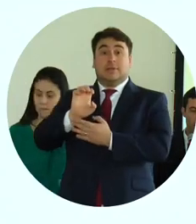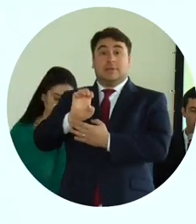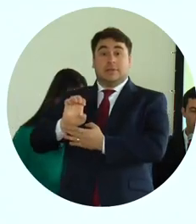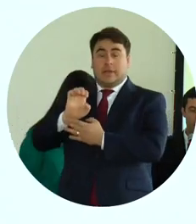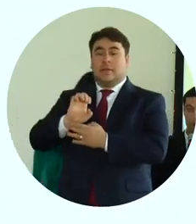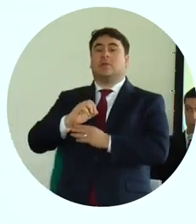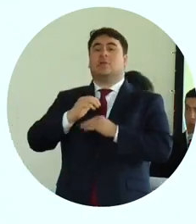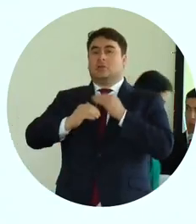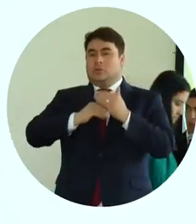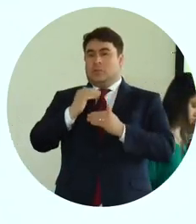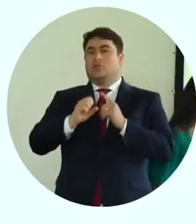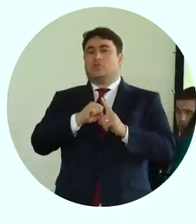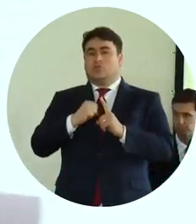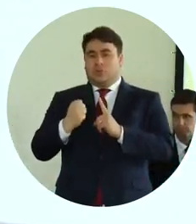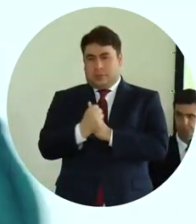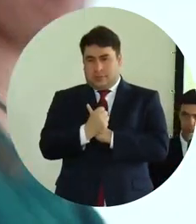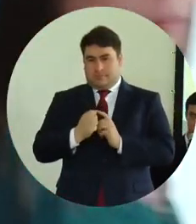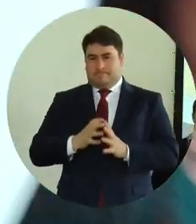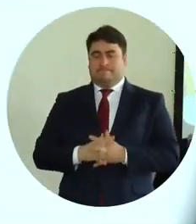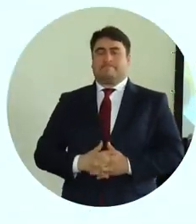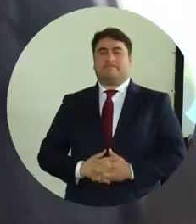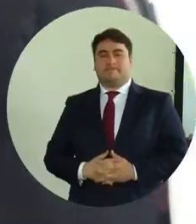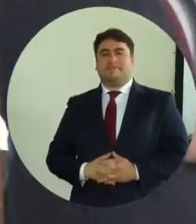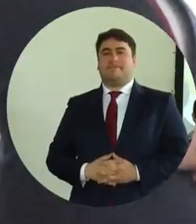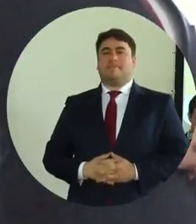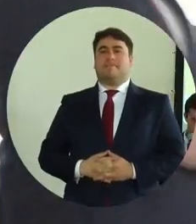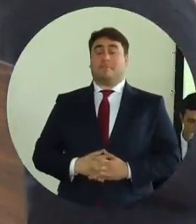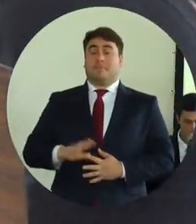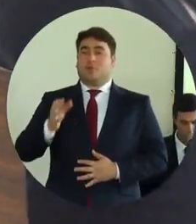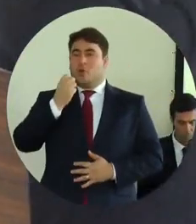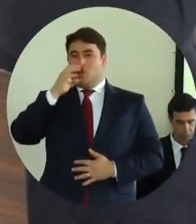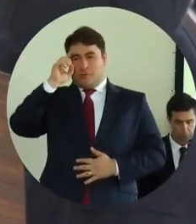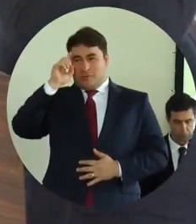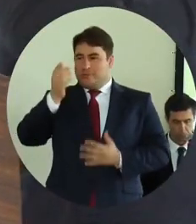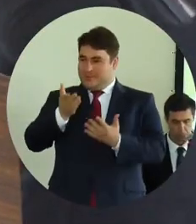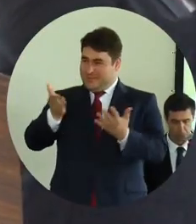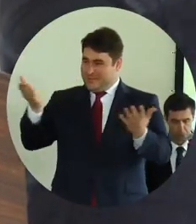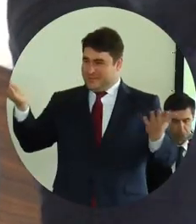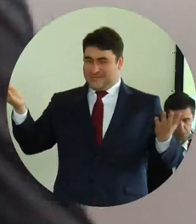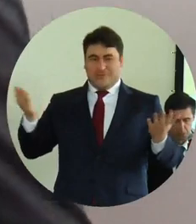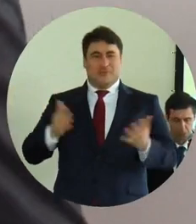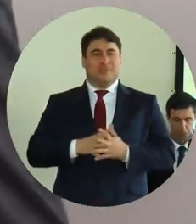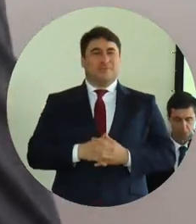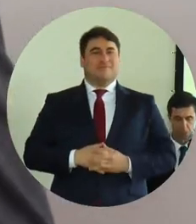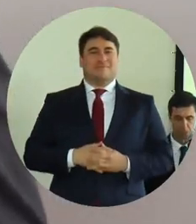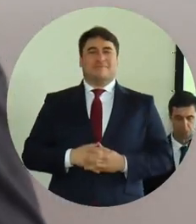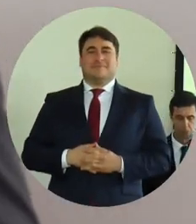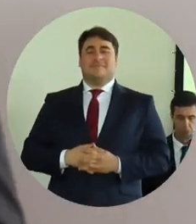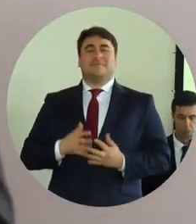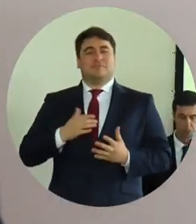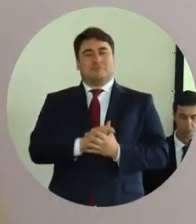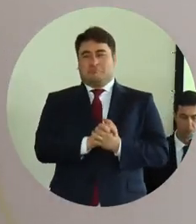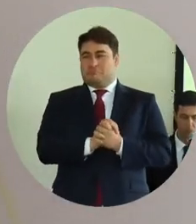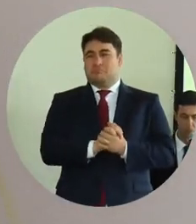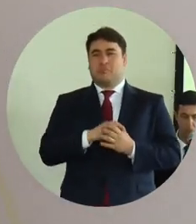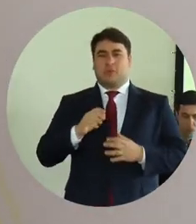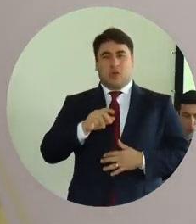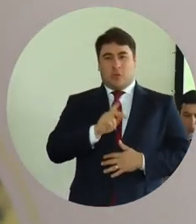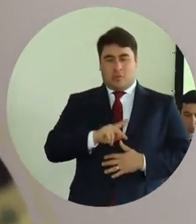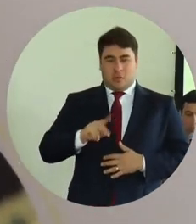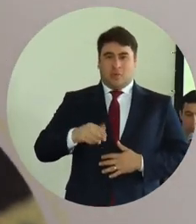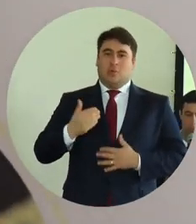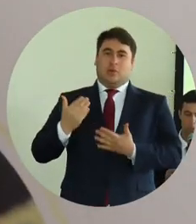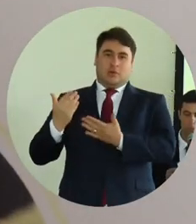do Desenvolvimento Social. Bom dia a todas, a todos. Quero cumprimentar aqui a professora